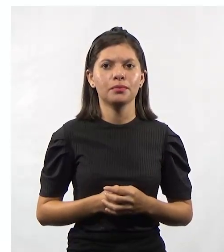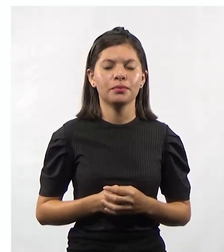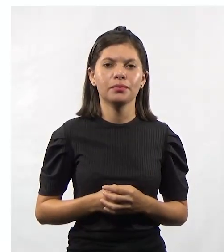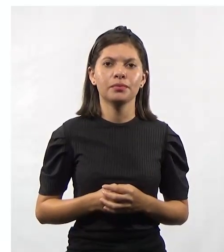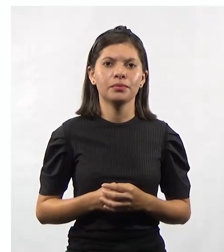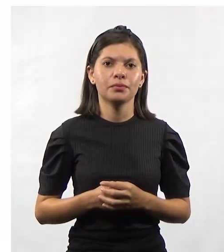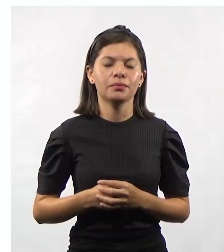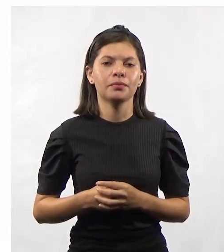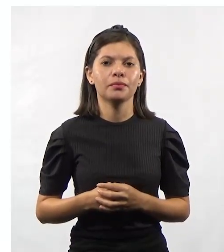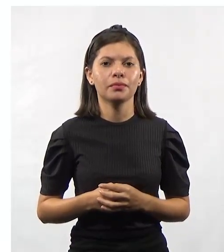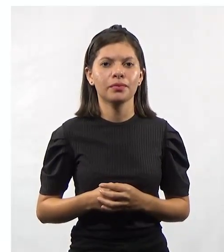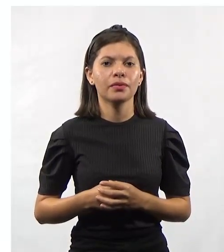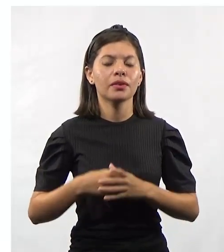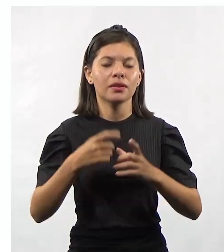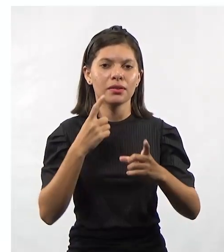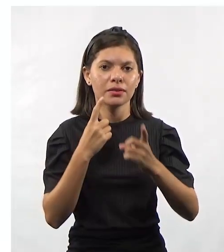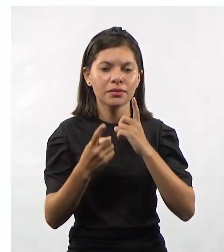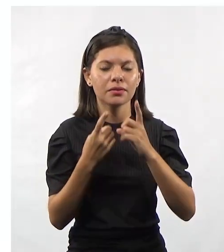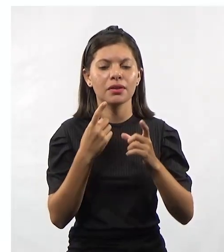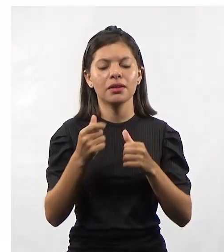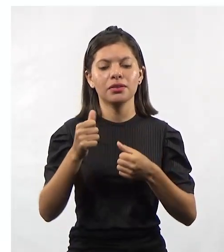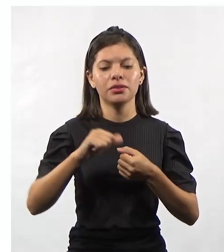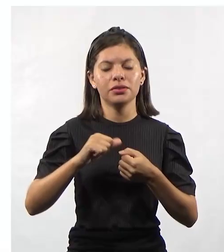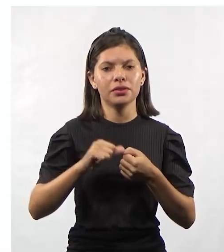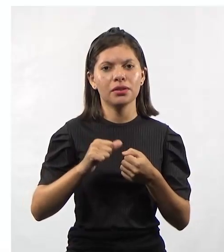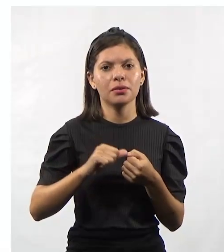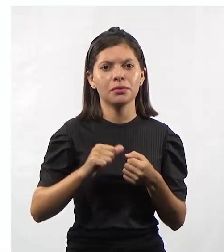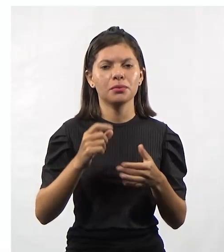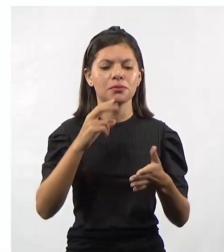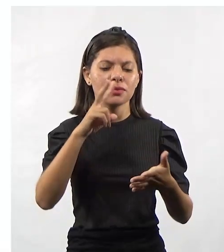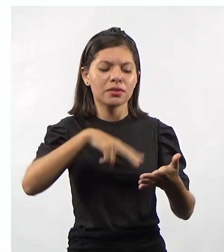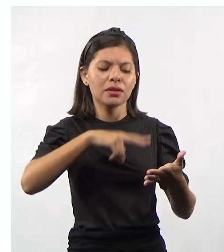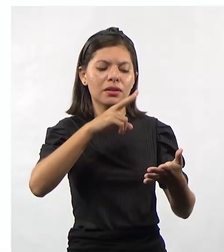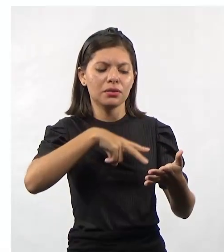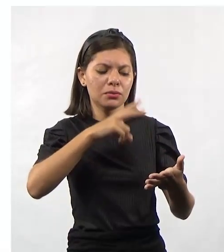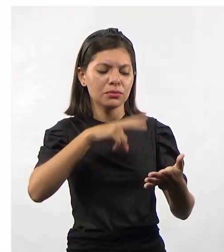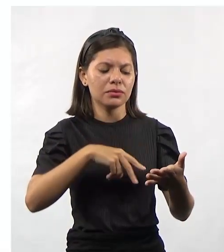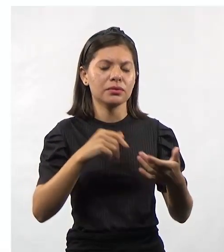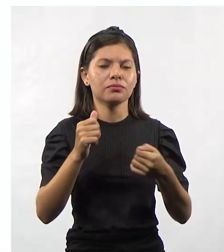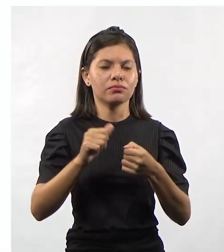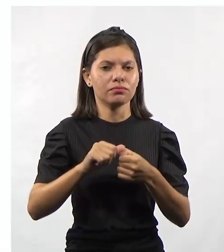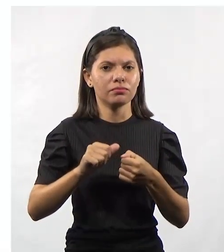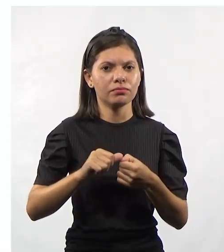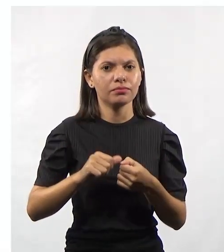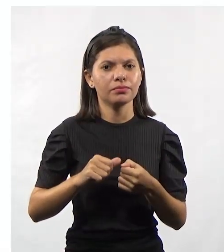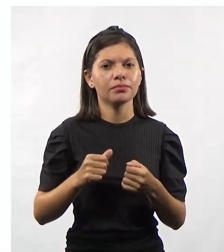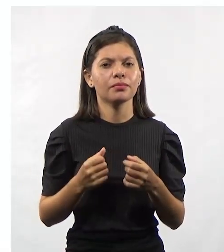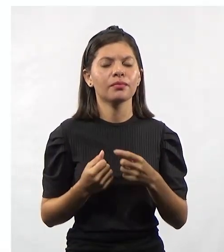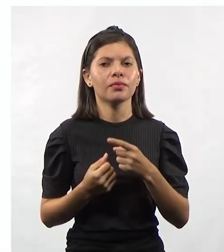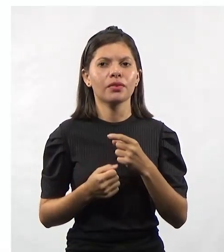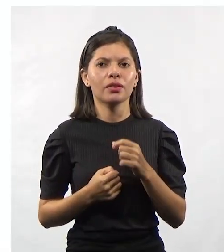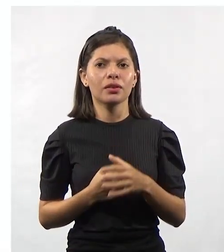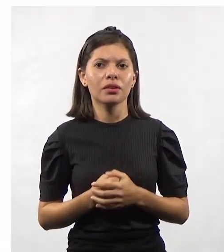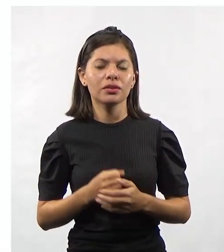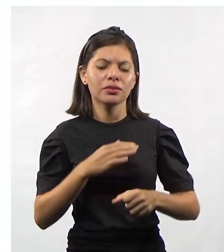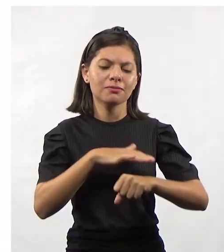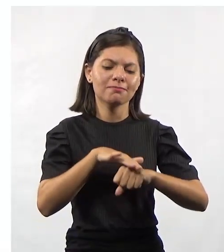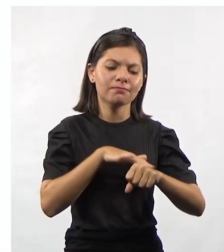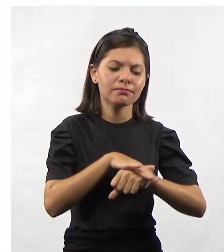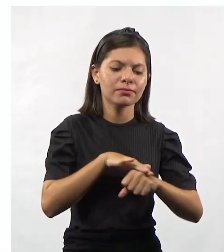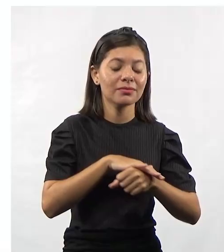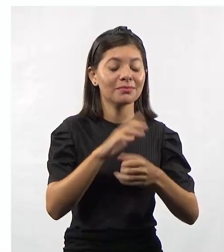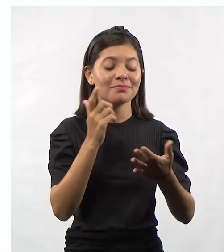Porque a gente faz um diálogo com esses dados. A gente faz um diálogo com essas leituras que a gente faz. A